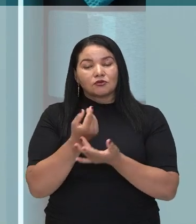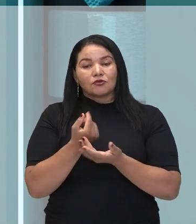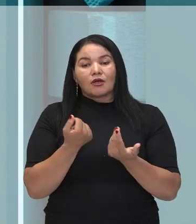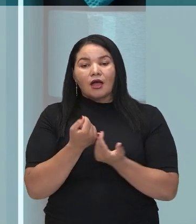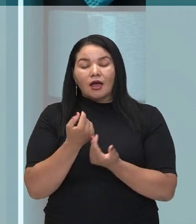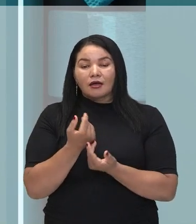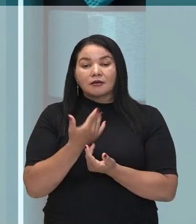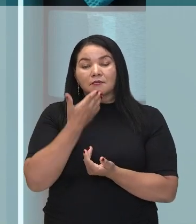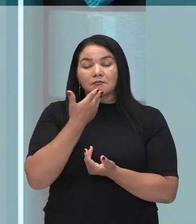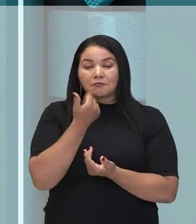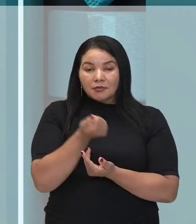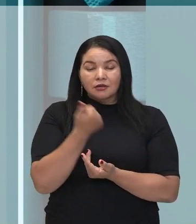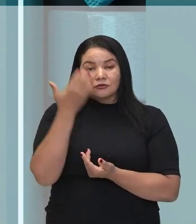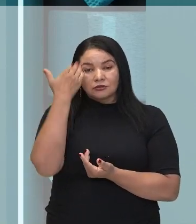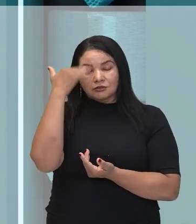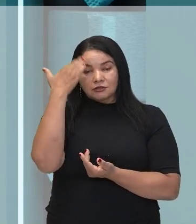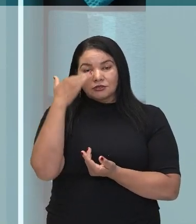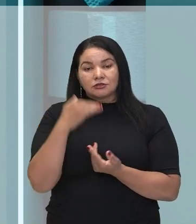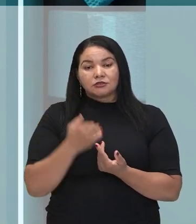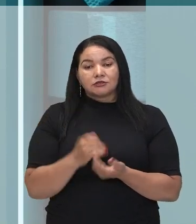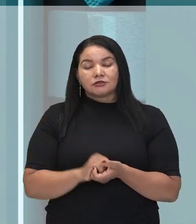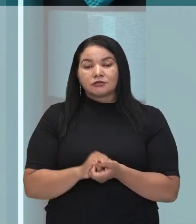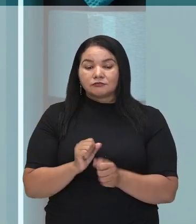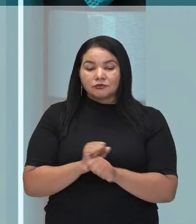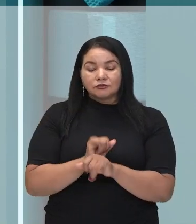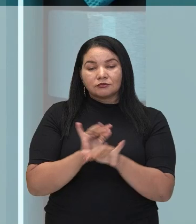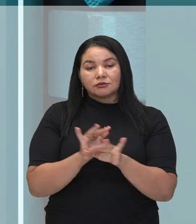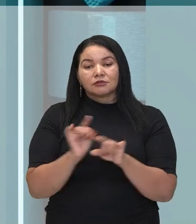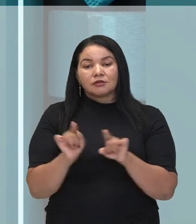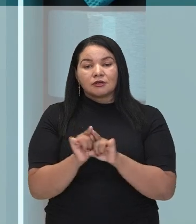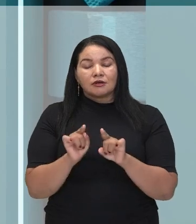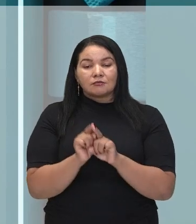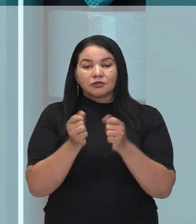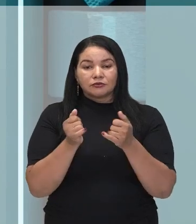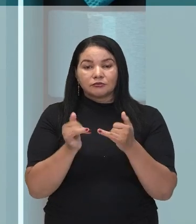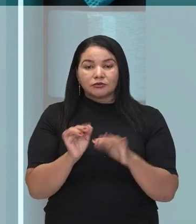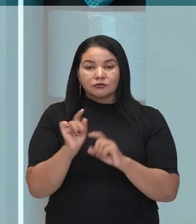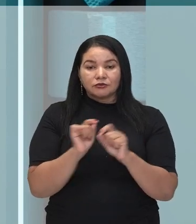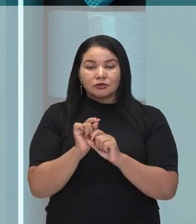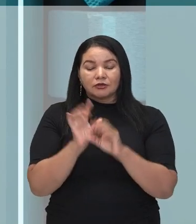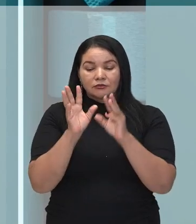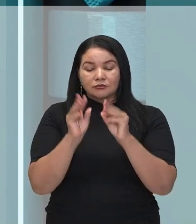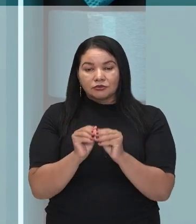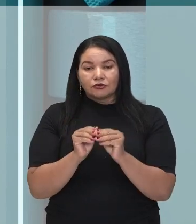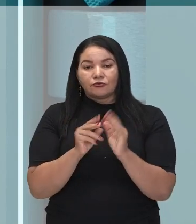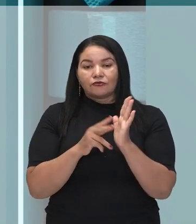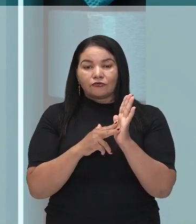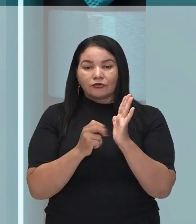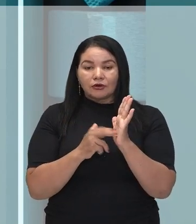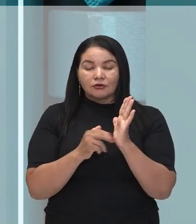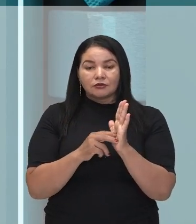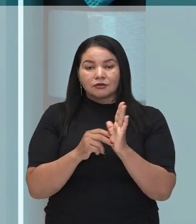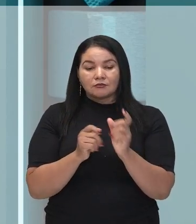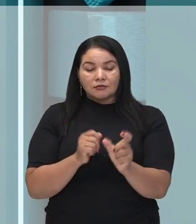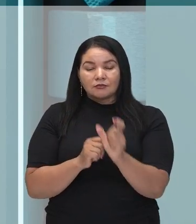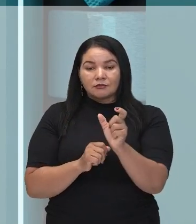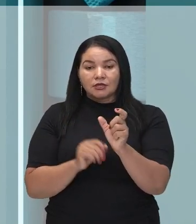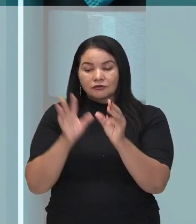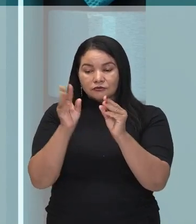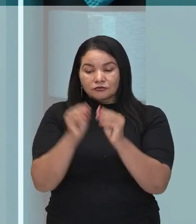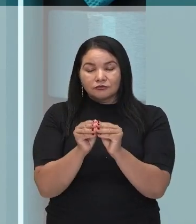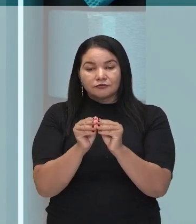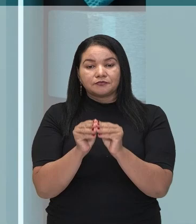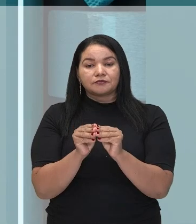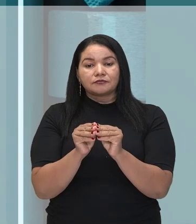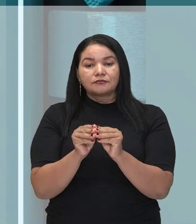melhor entendida do que passar. E também falamos ali sobre abreviação vocabular, são abreviações de